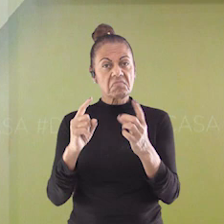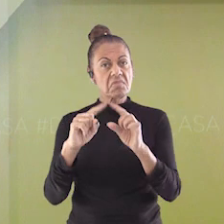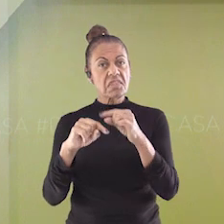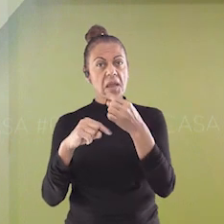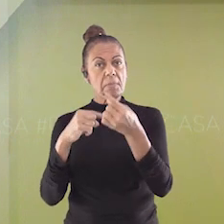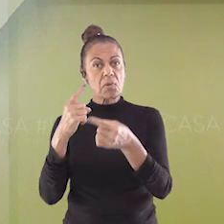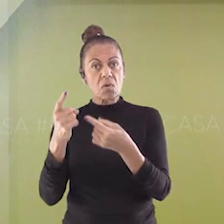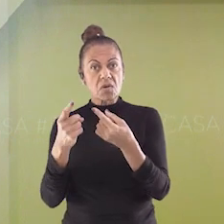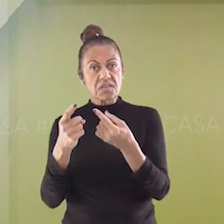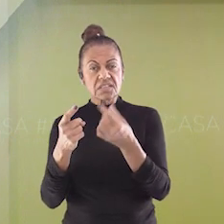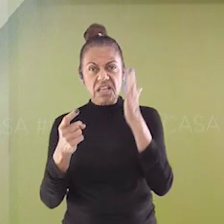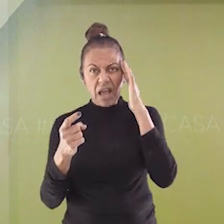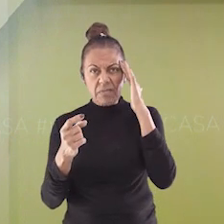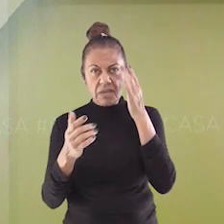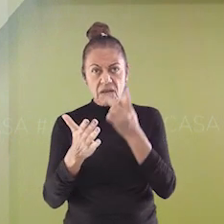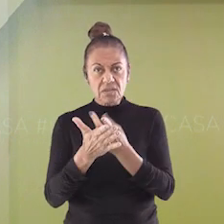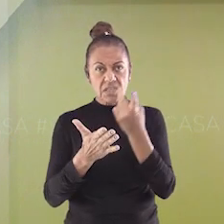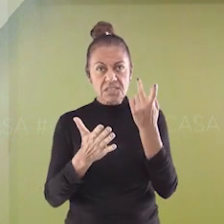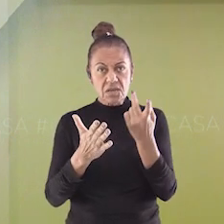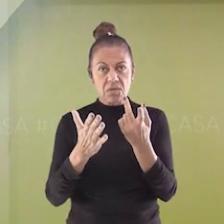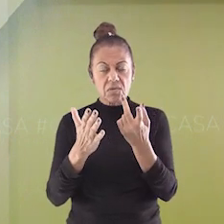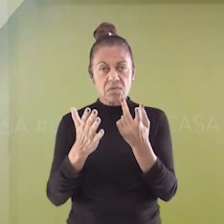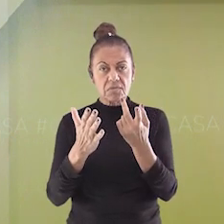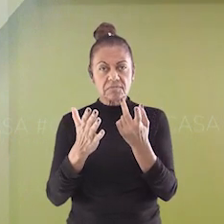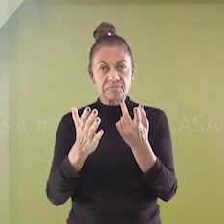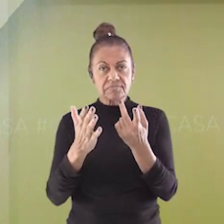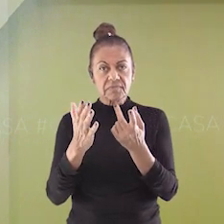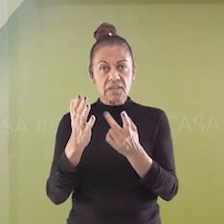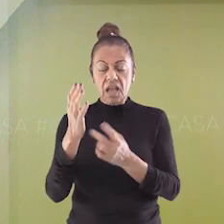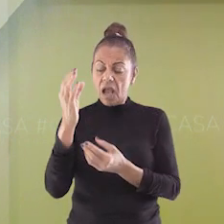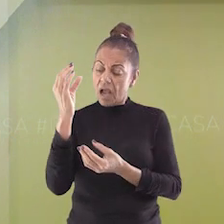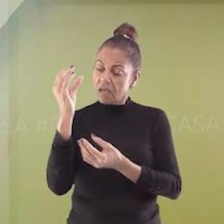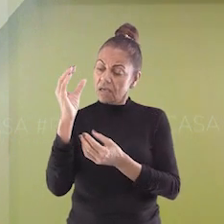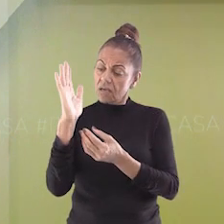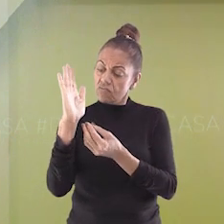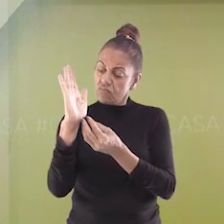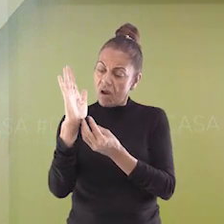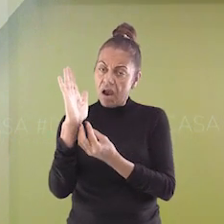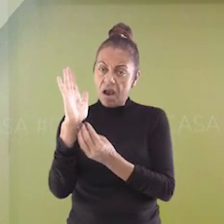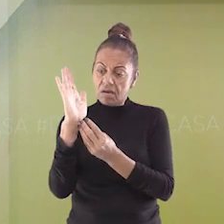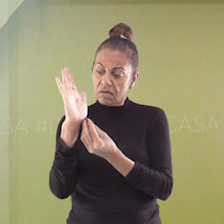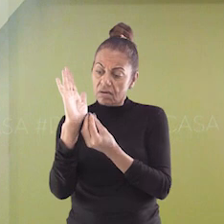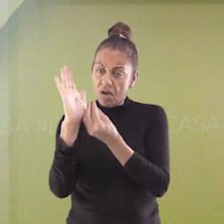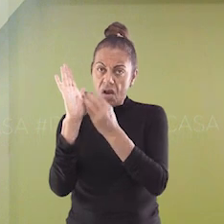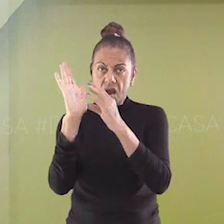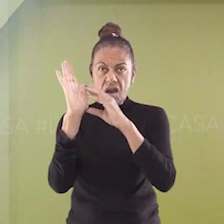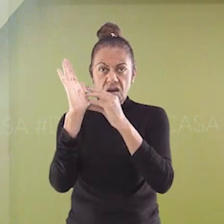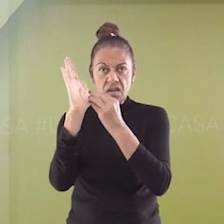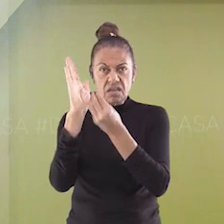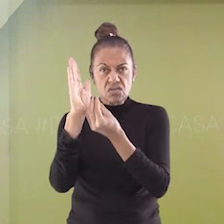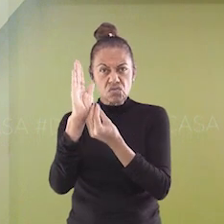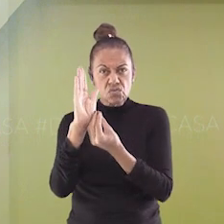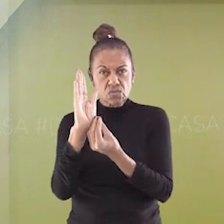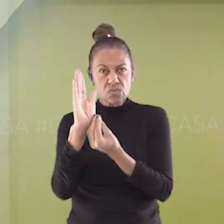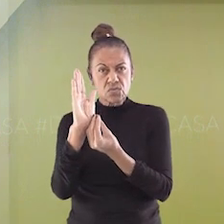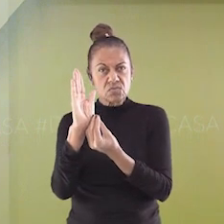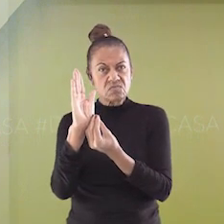aconteceu, estudantes? Alguém sabe o que aconteceu com a lagarta dentro do